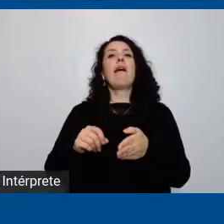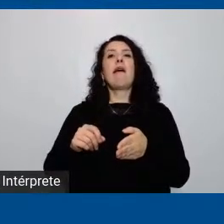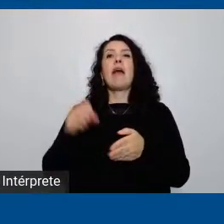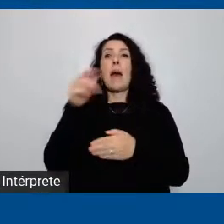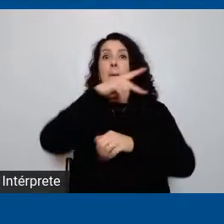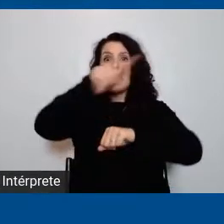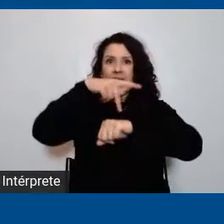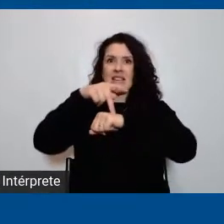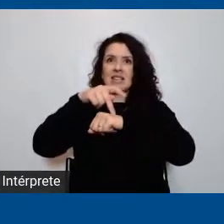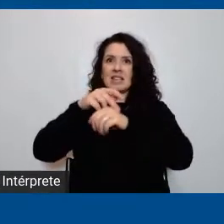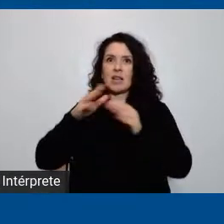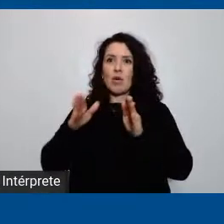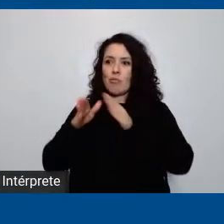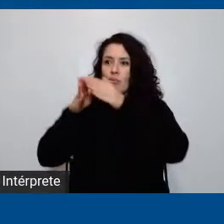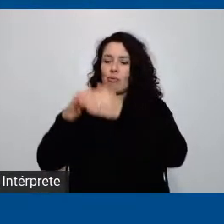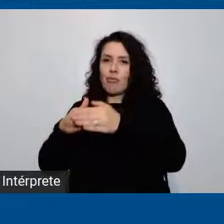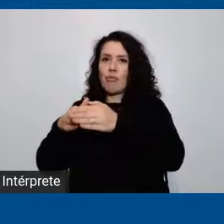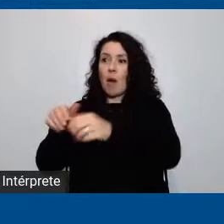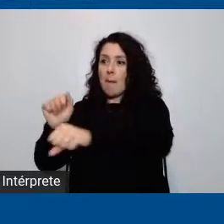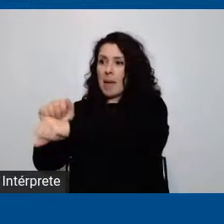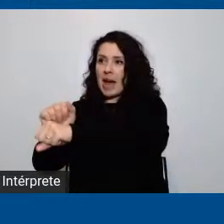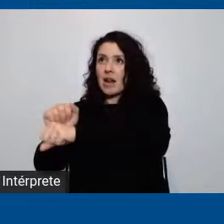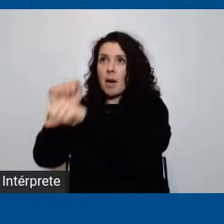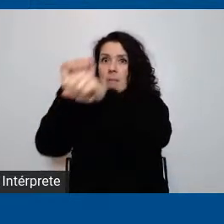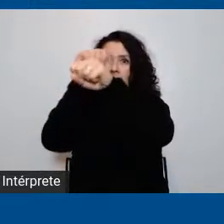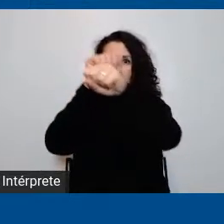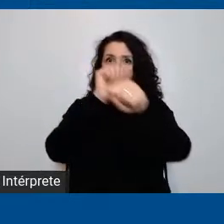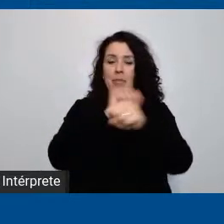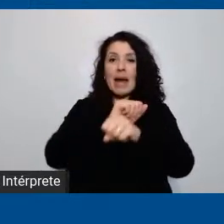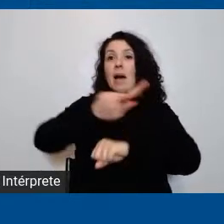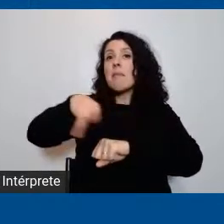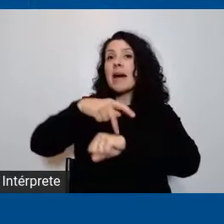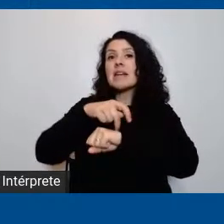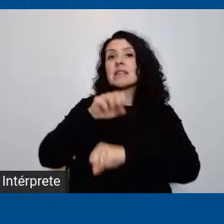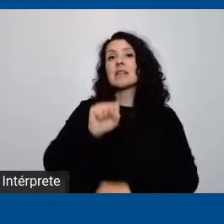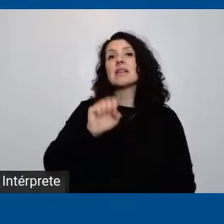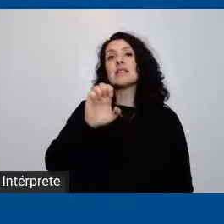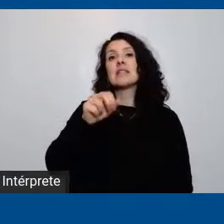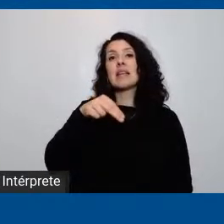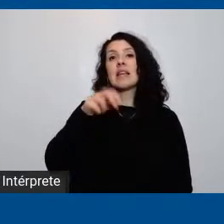Então, você tem fotos assim,